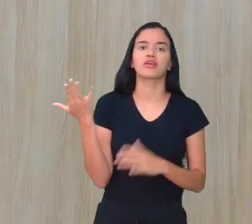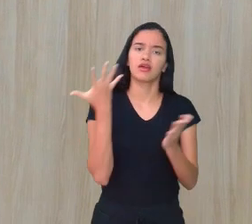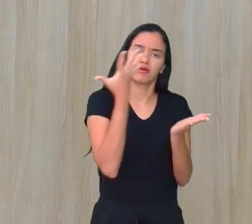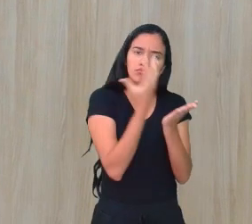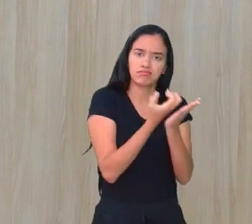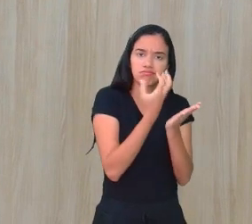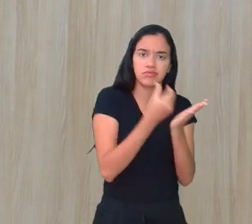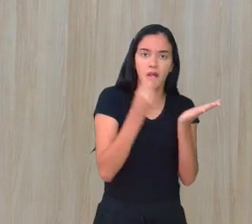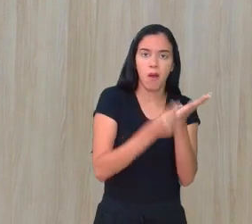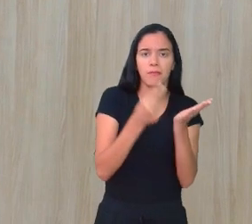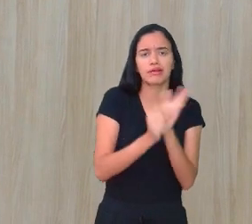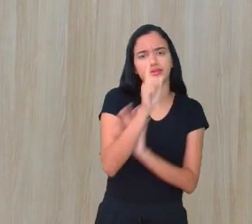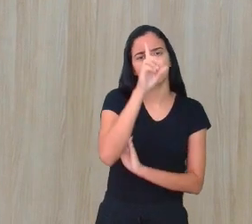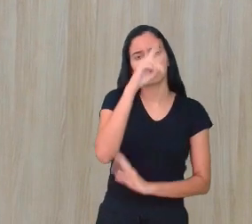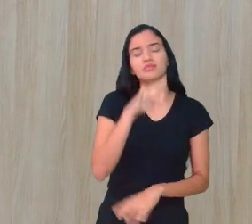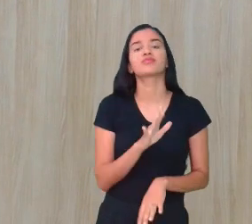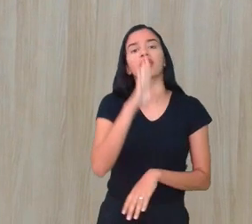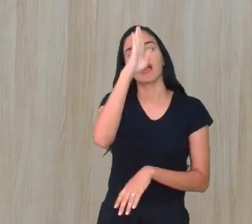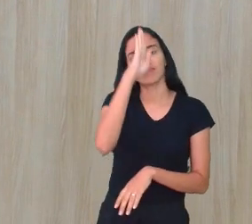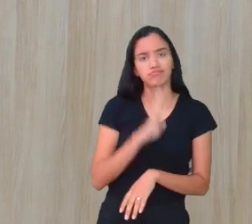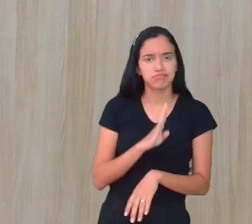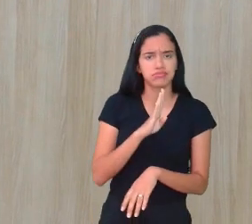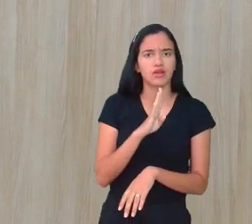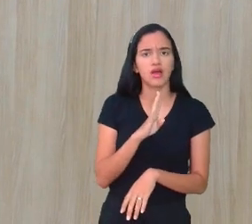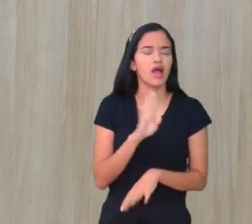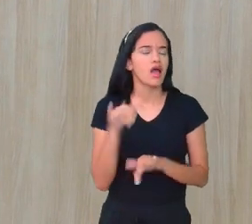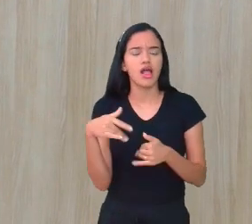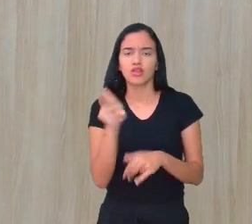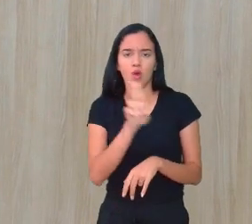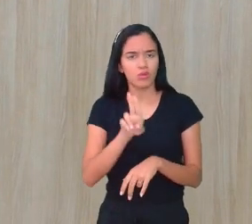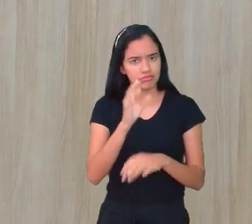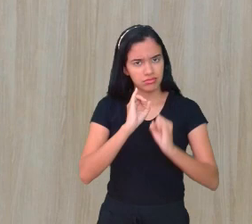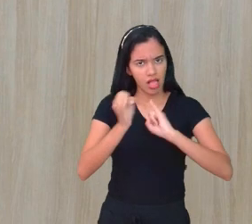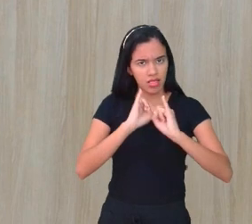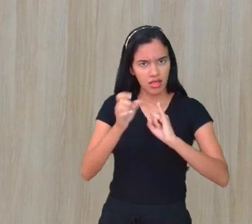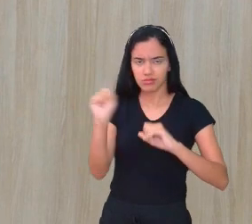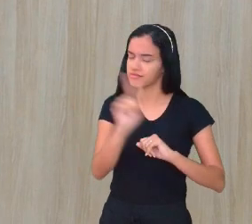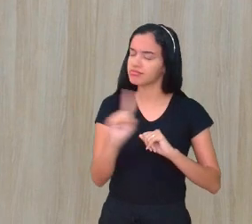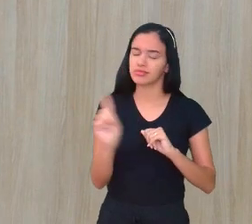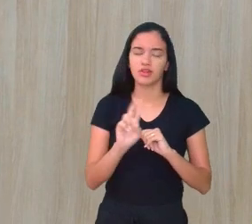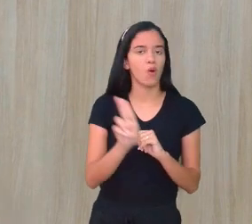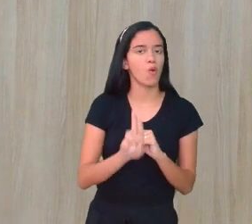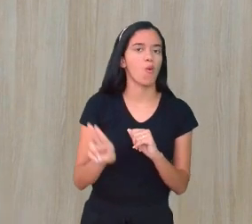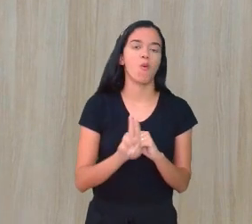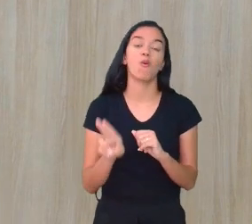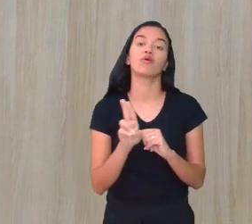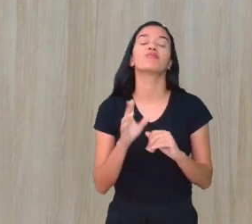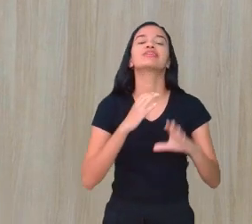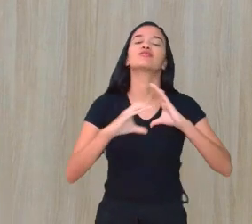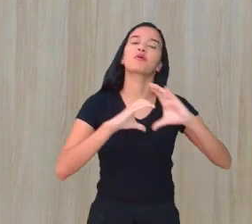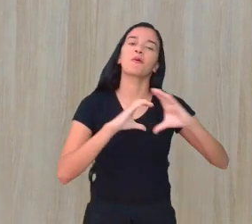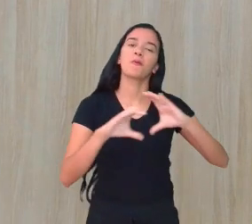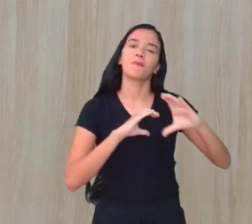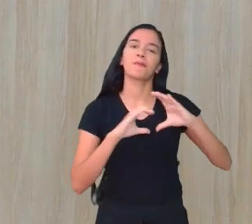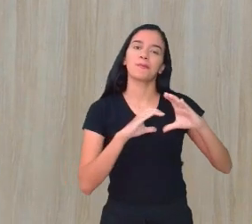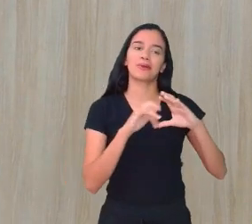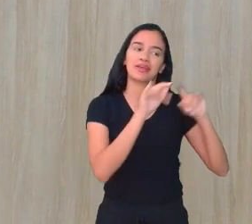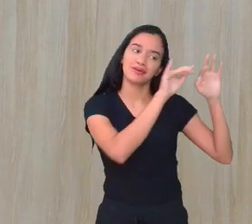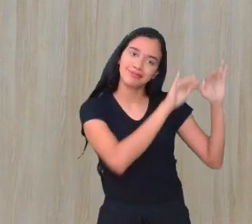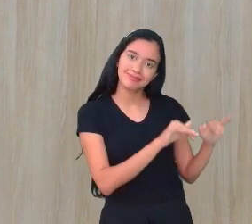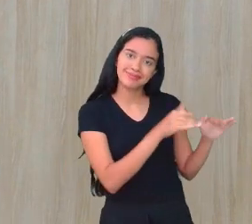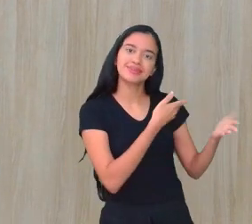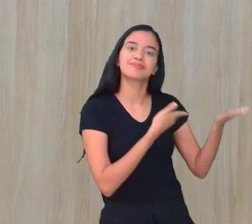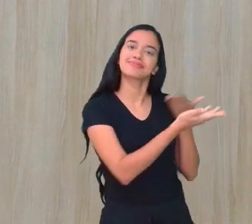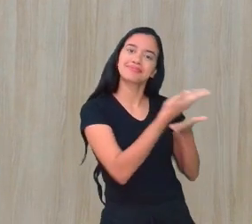download, aplicativo gratuito, não use internet, pode assistir a aula ao vivo, se comunicar com a gente aqui e